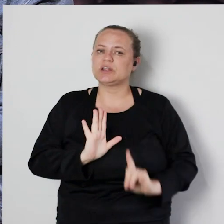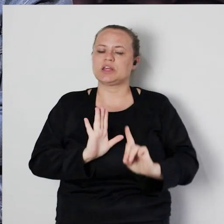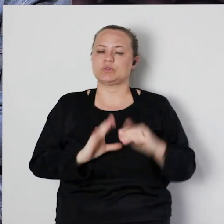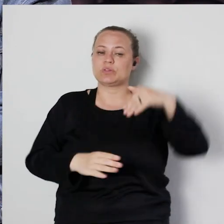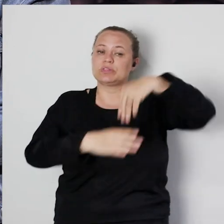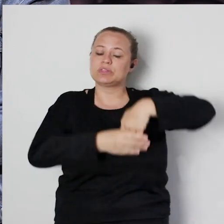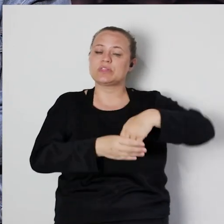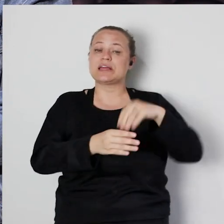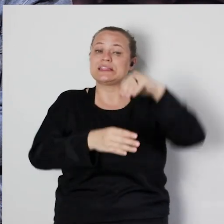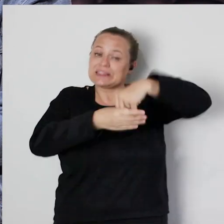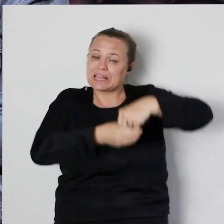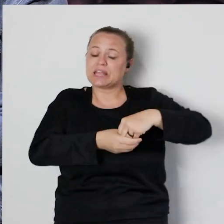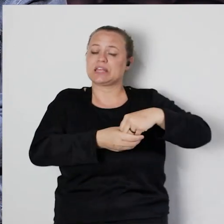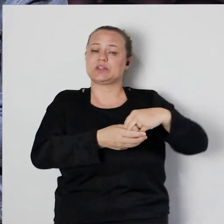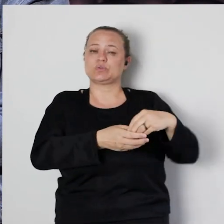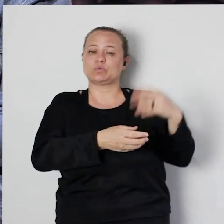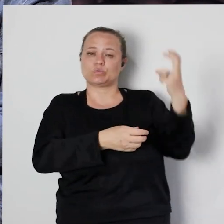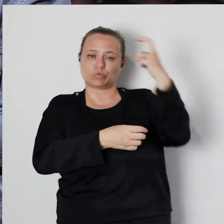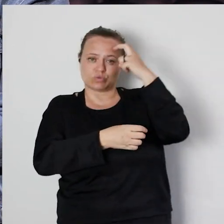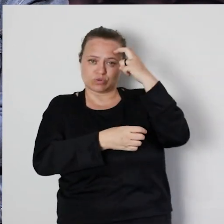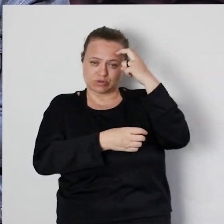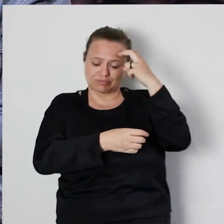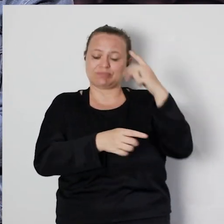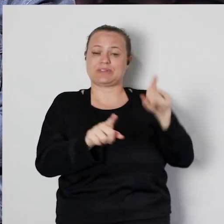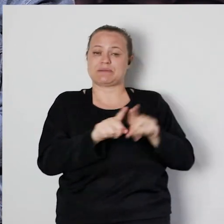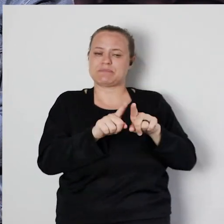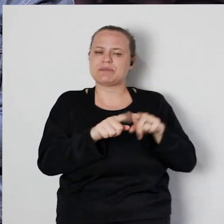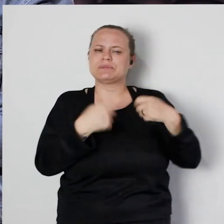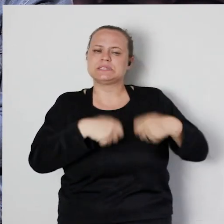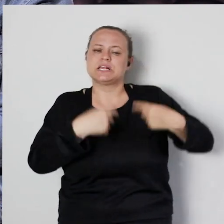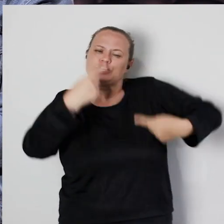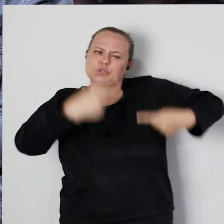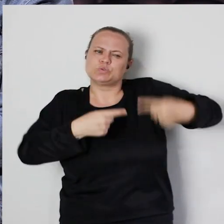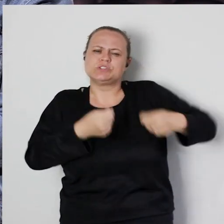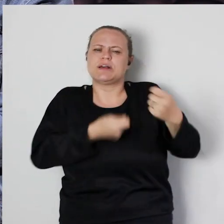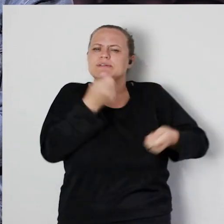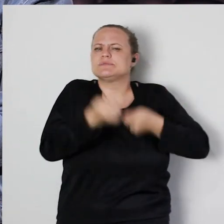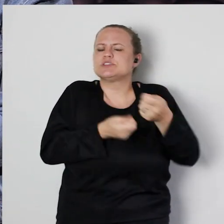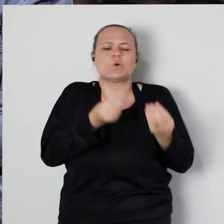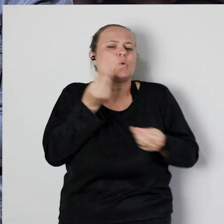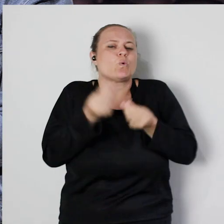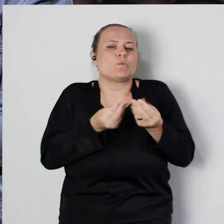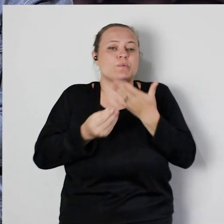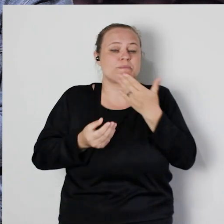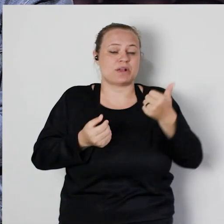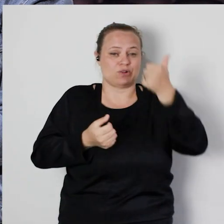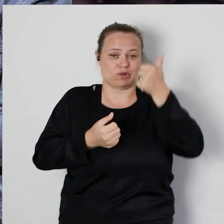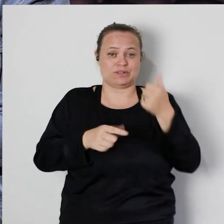necessidades e potencialidades e direitos no setor cultural,